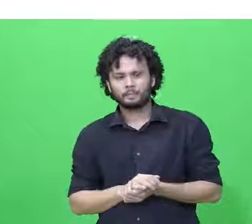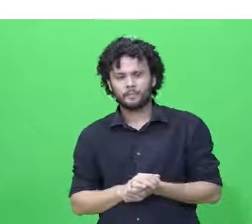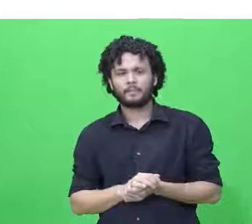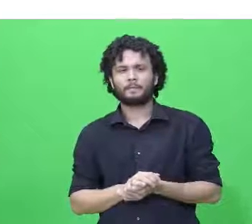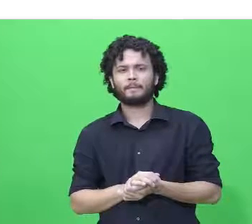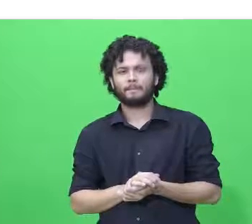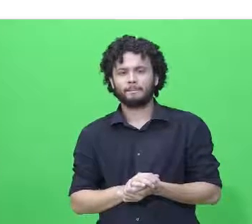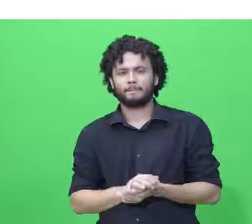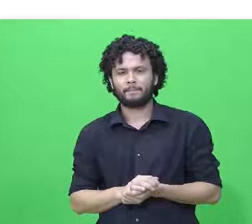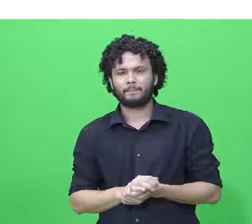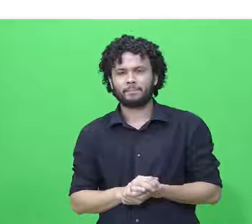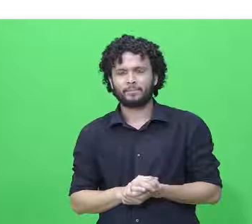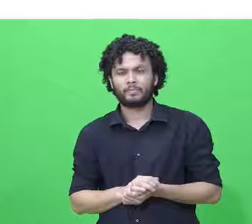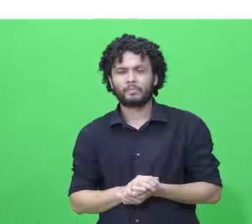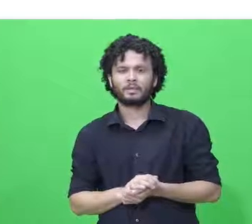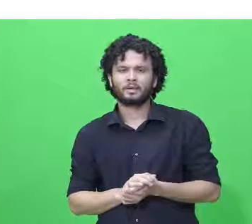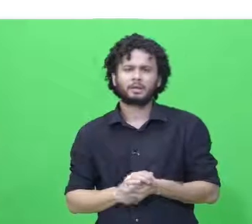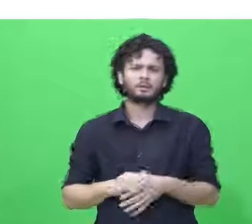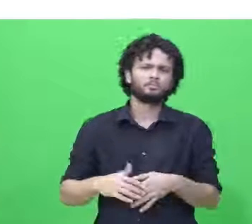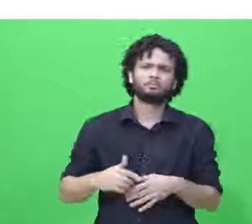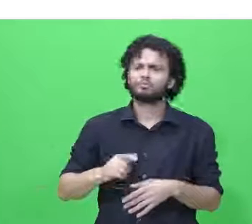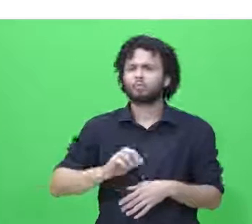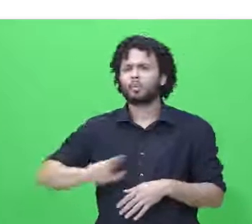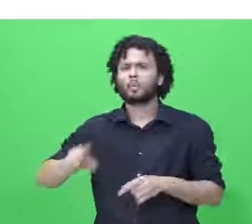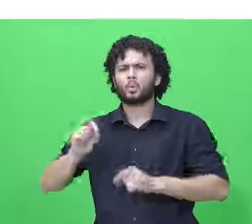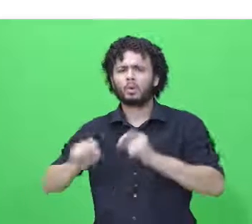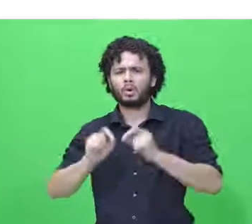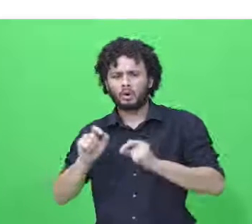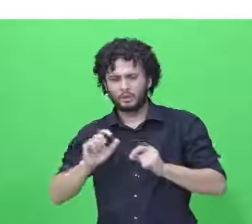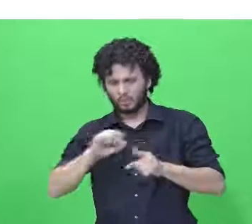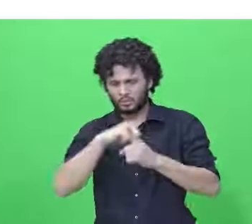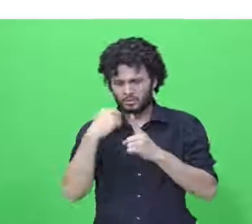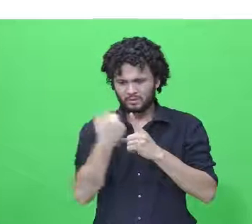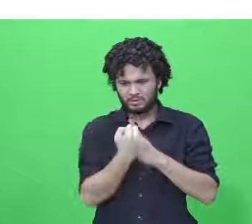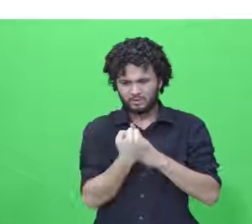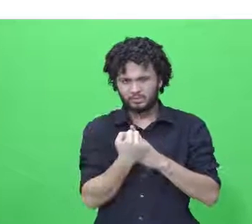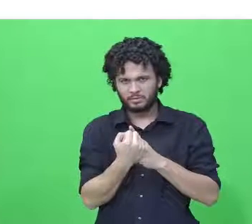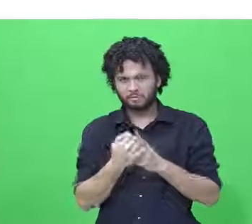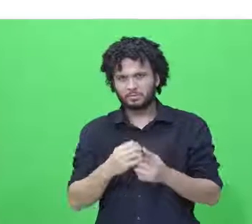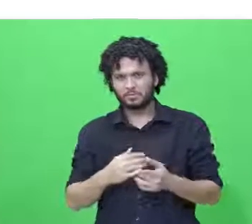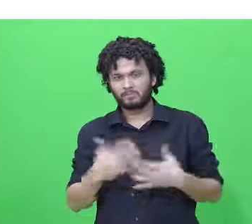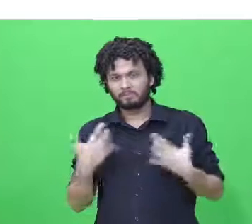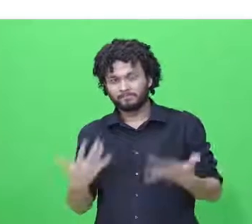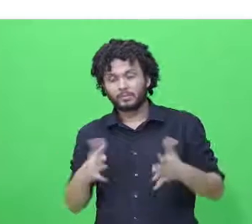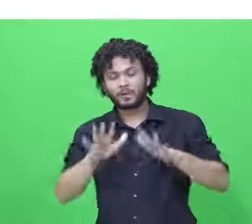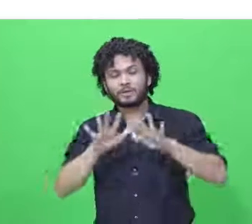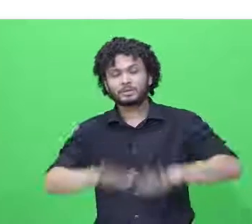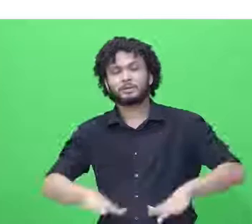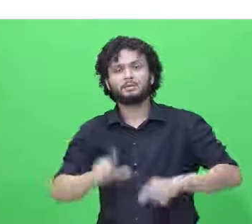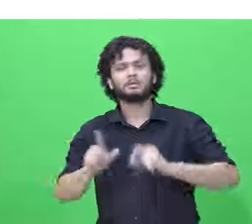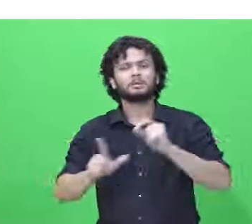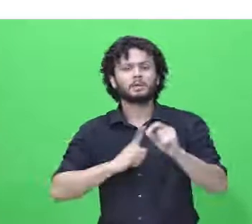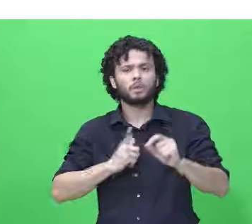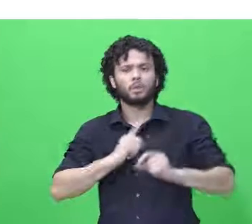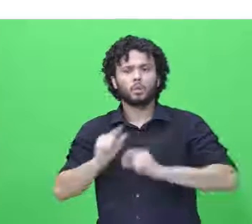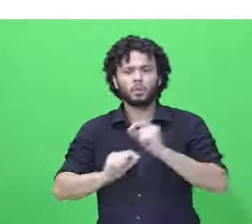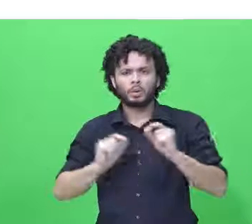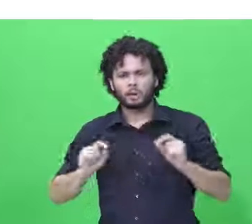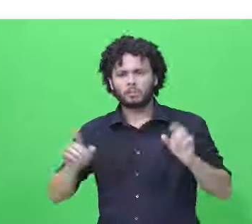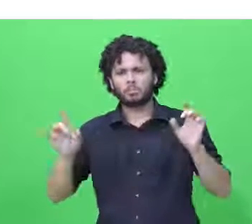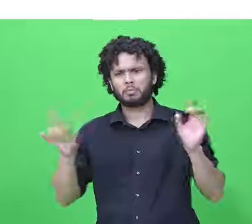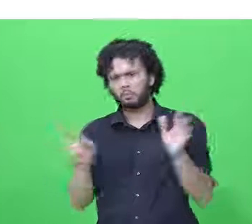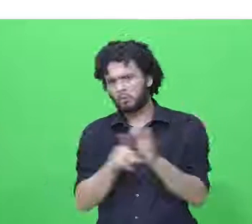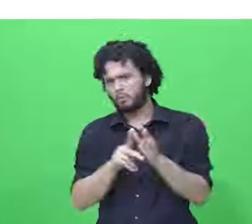pregadores e adeptos, independentemente da esfera social a que pertençam. Assim, procedem no exclusivo propósito de